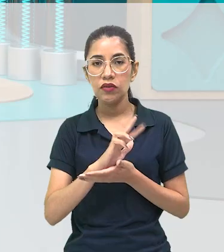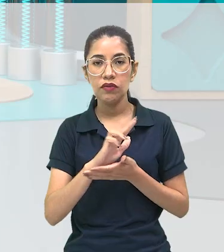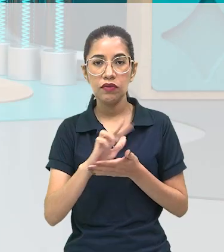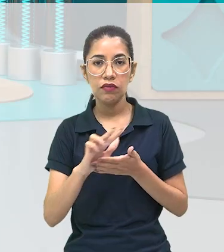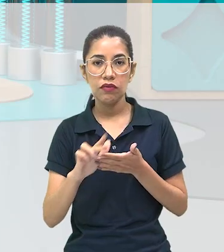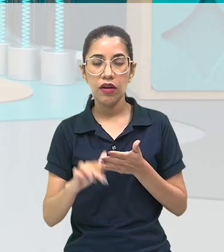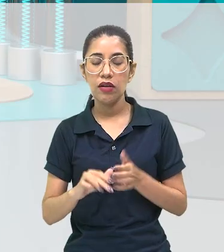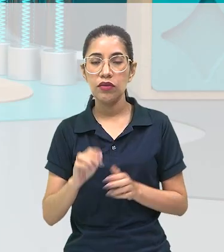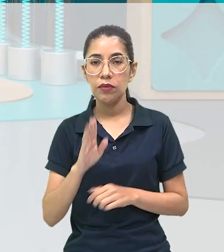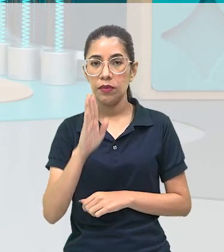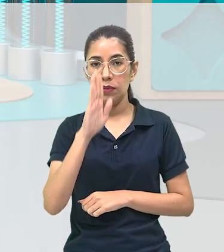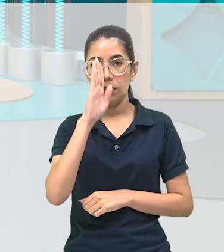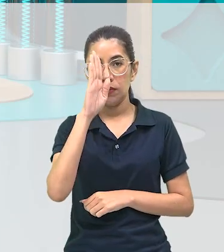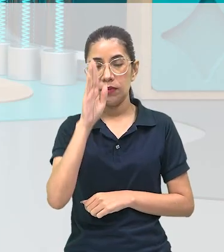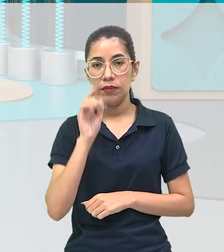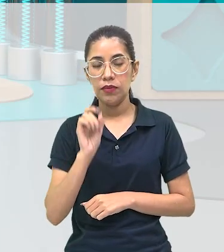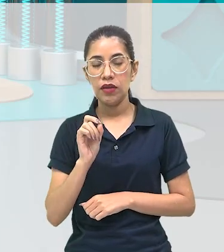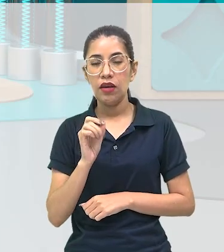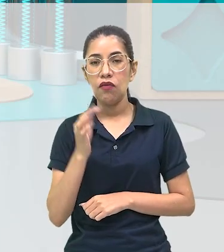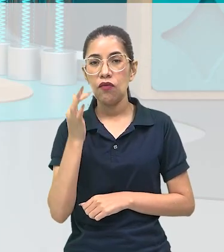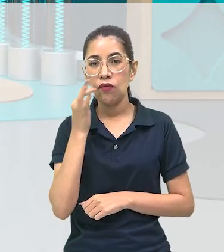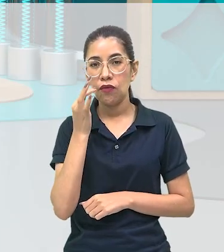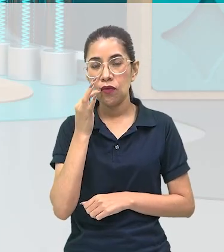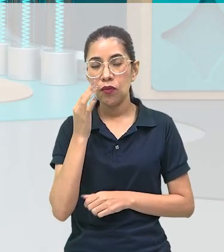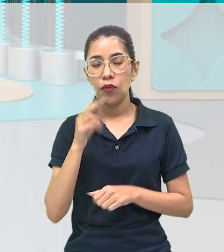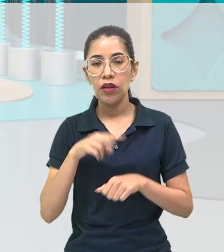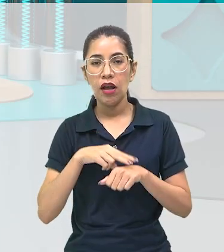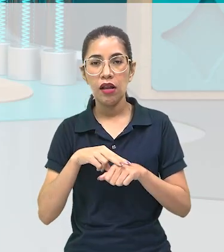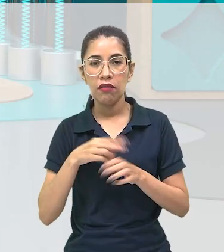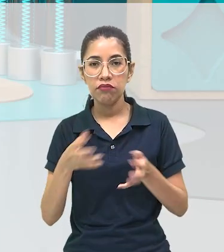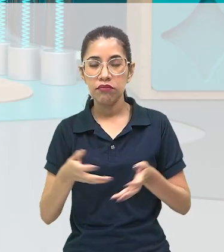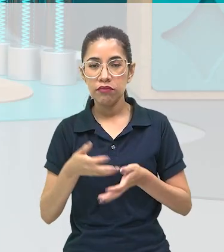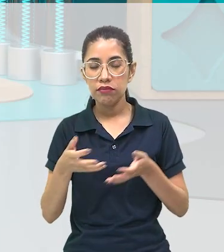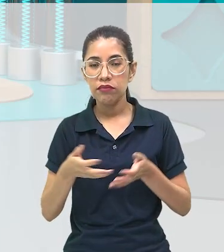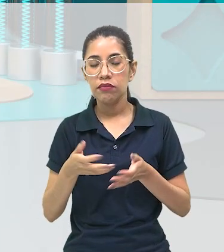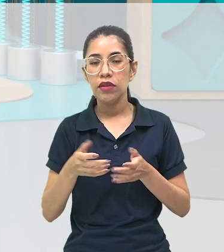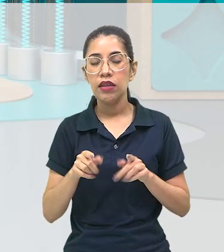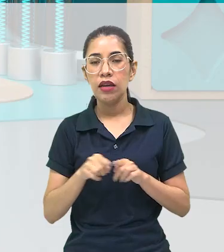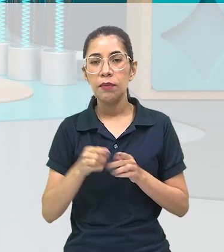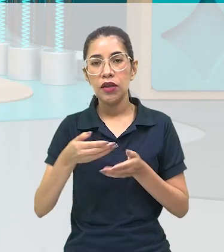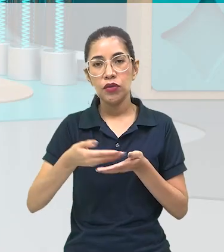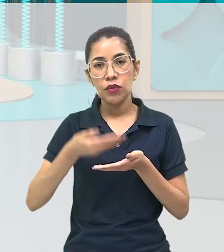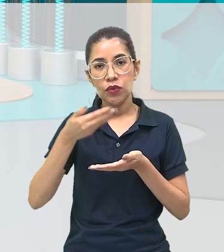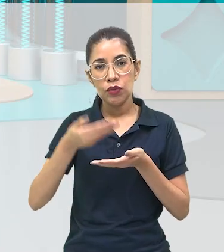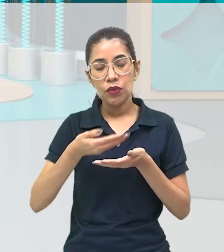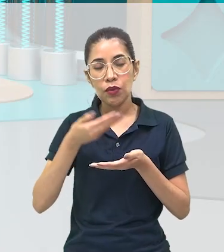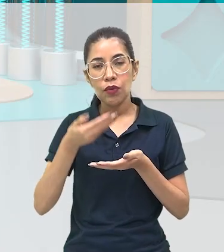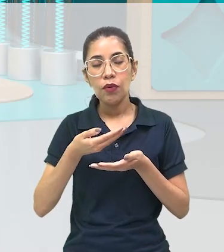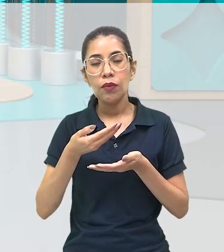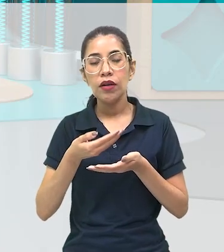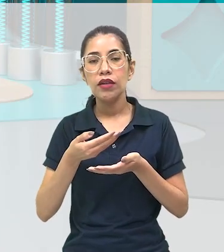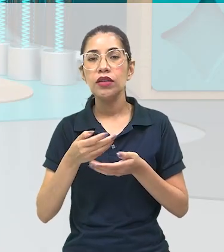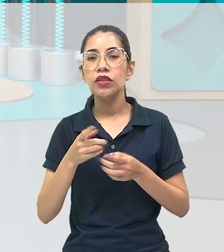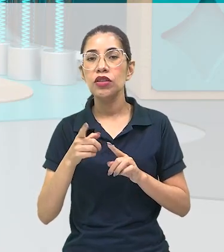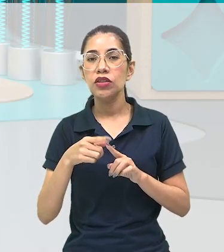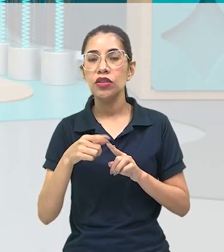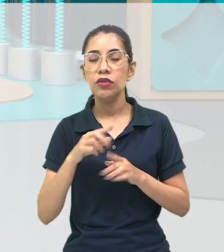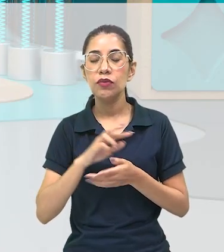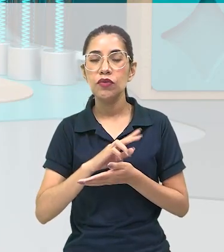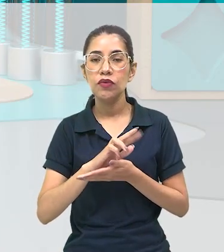Mas principalmente frutas, legumes, verduras, sopas muito ricas em